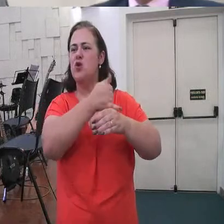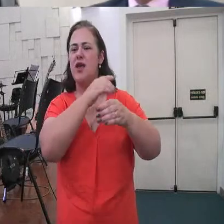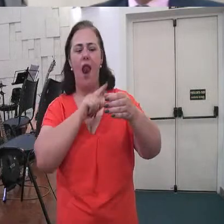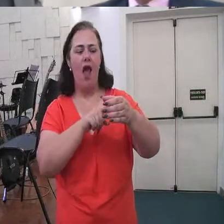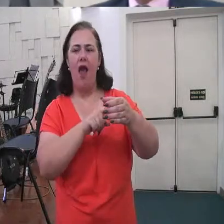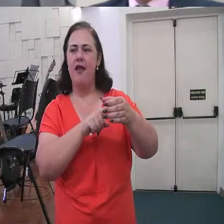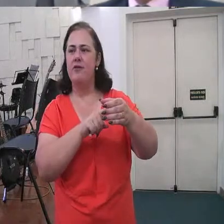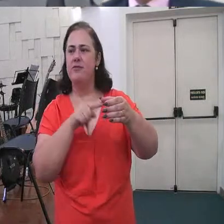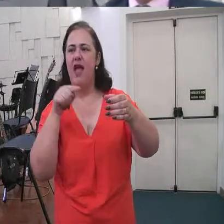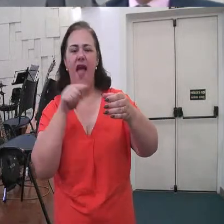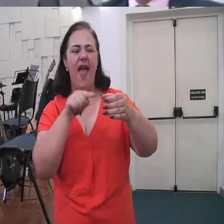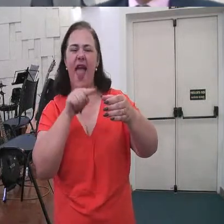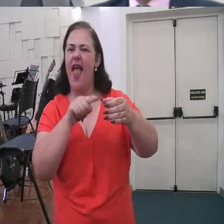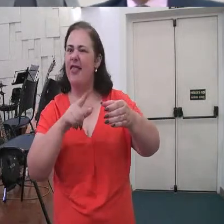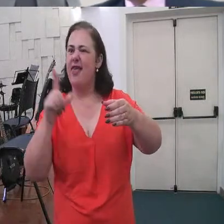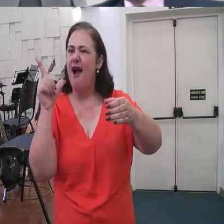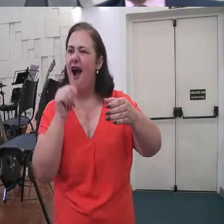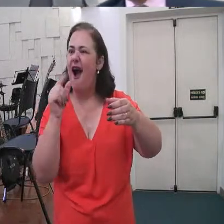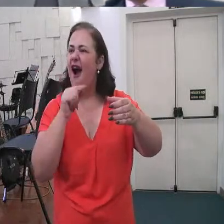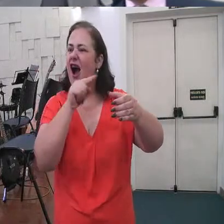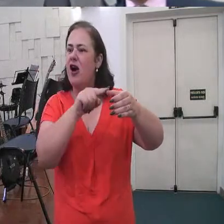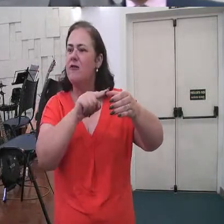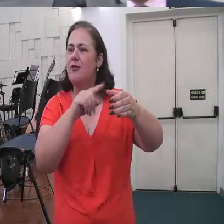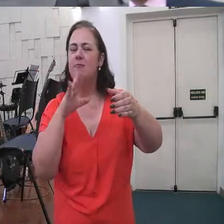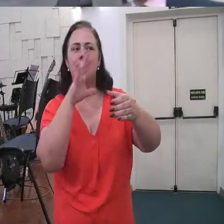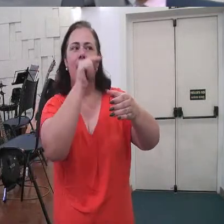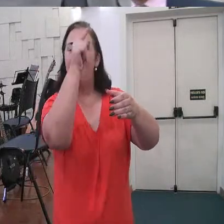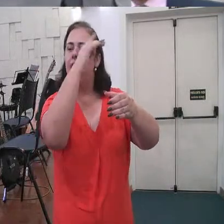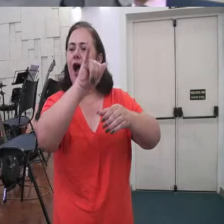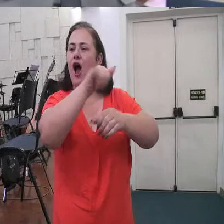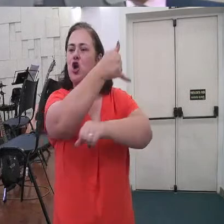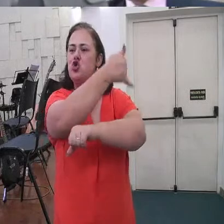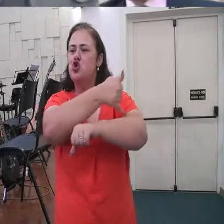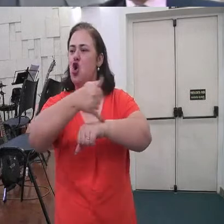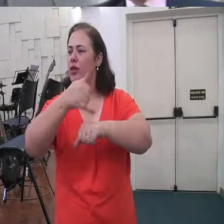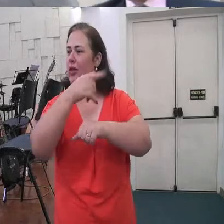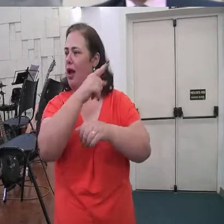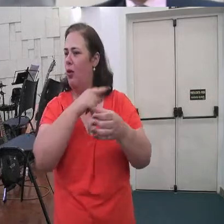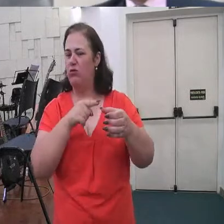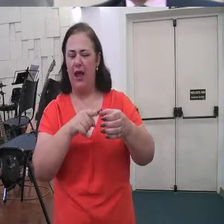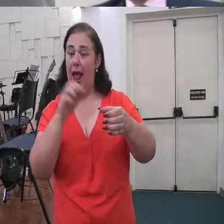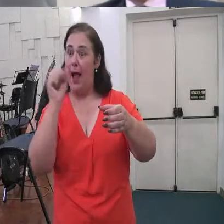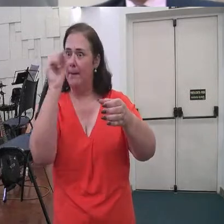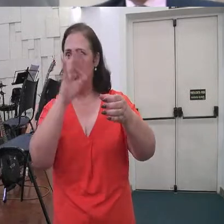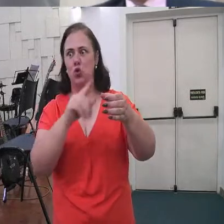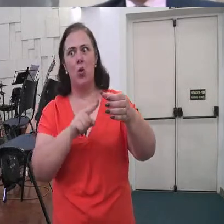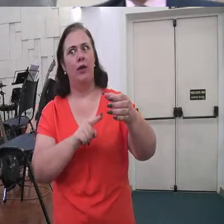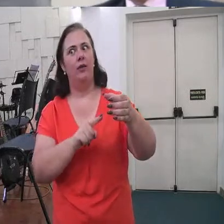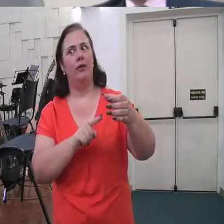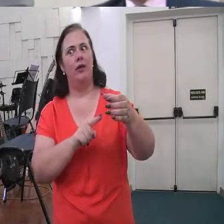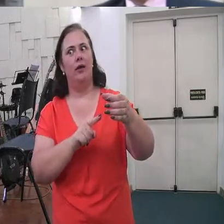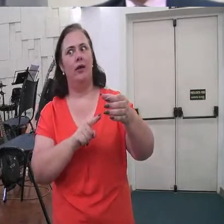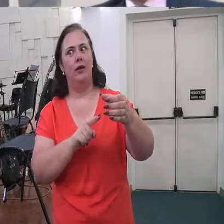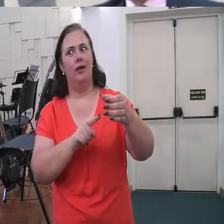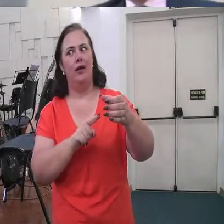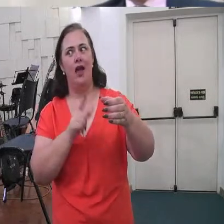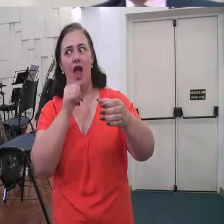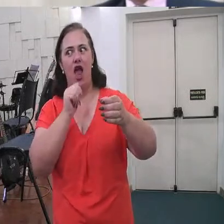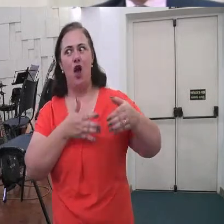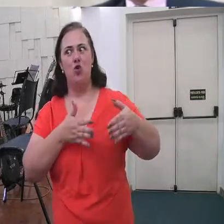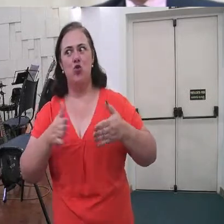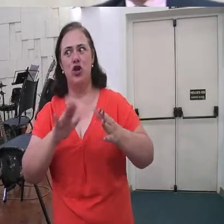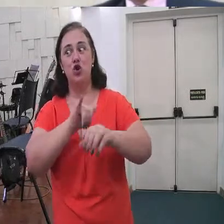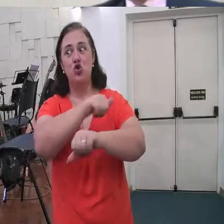que aquela água tem algum tipo de poder miraculoso, porque é a água do Rio Jordão.